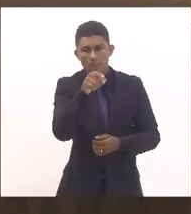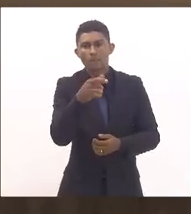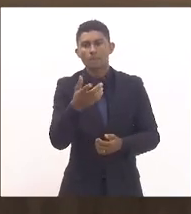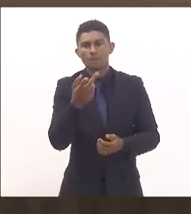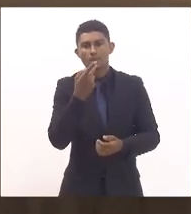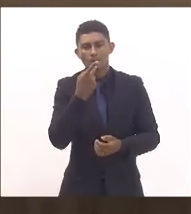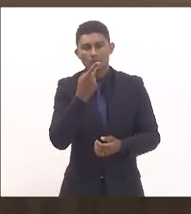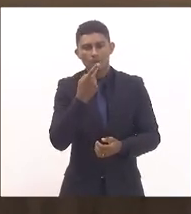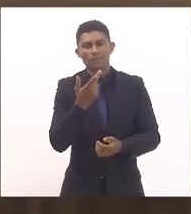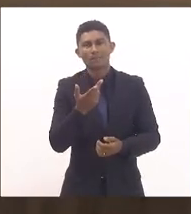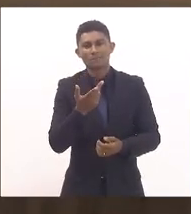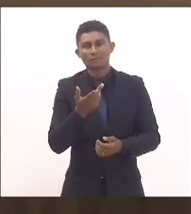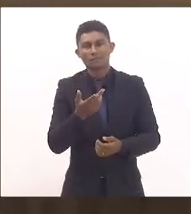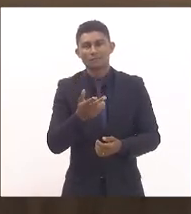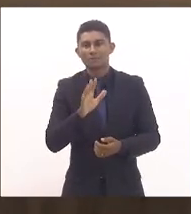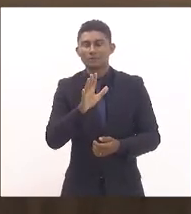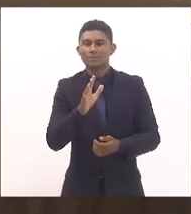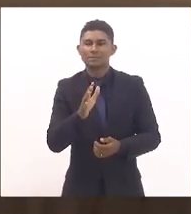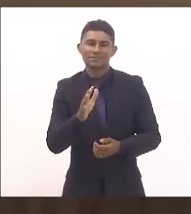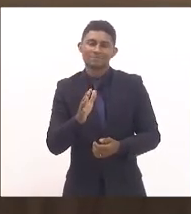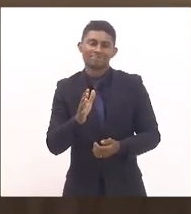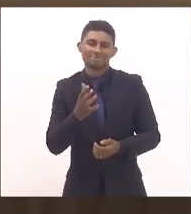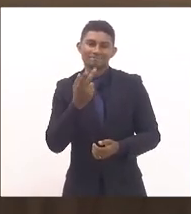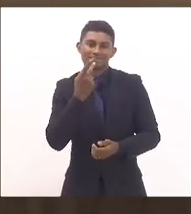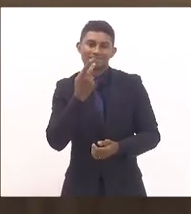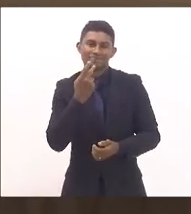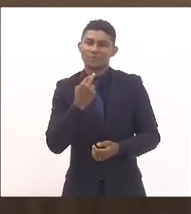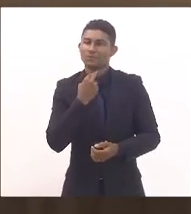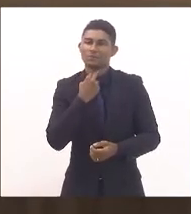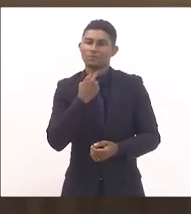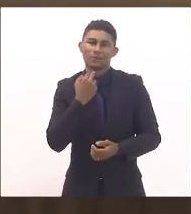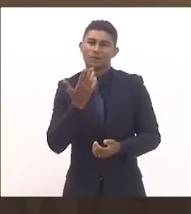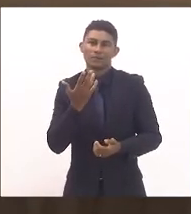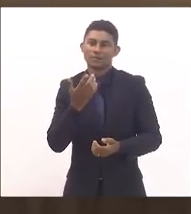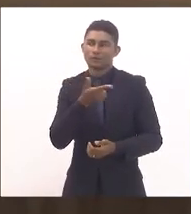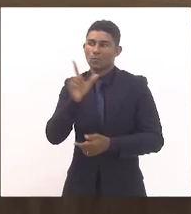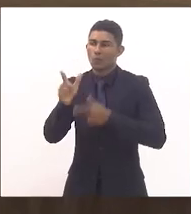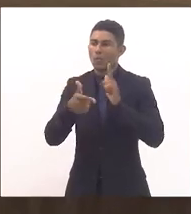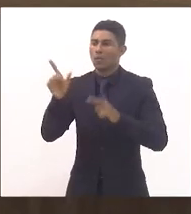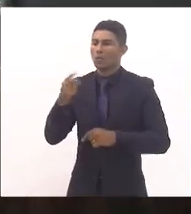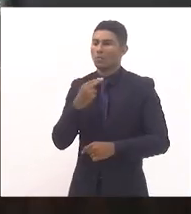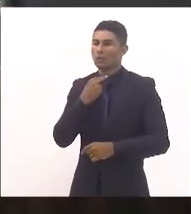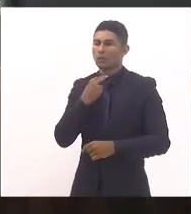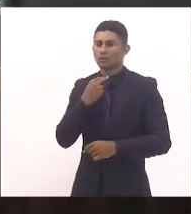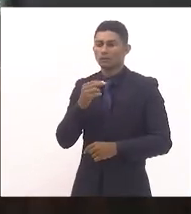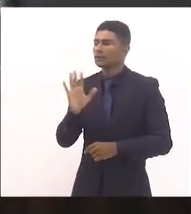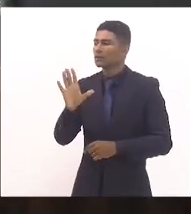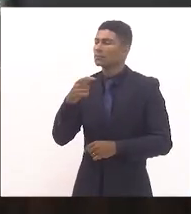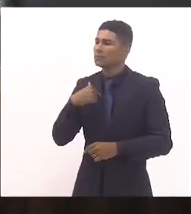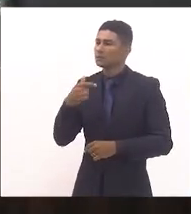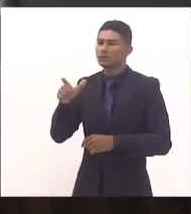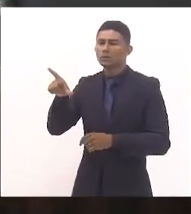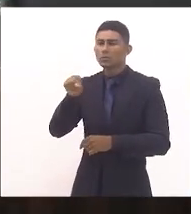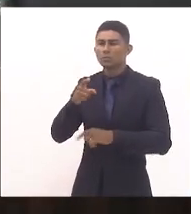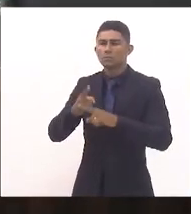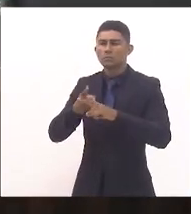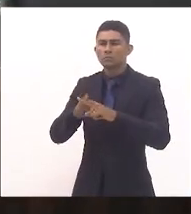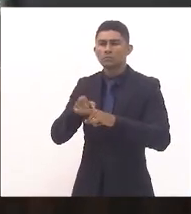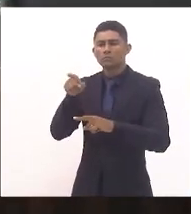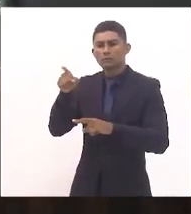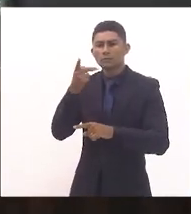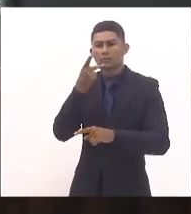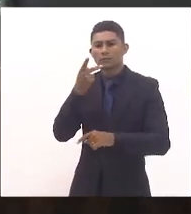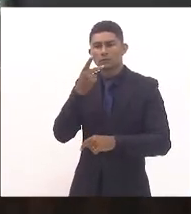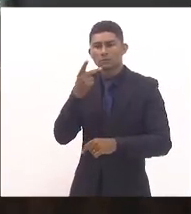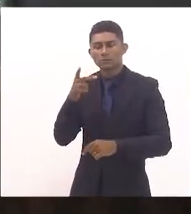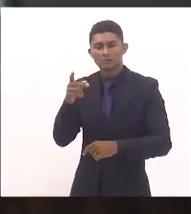deferência do precedente, mas só abrindo precedente para mim, vai ter que abrir precedente. Não, mas eu dei a precedência por causa de ter sido citado